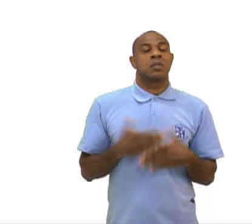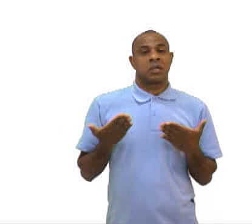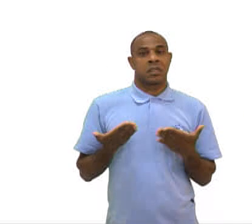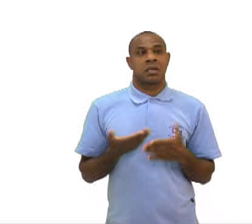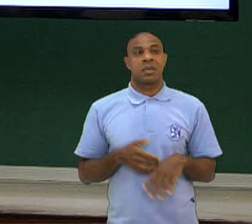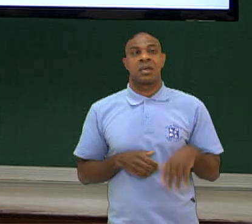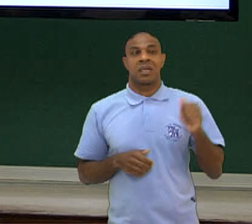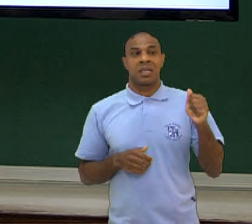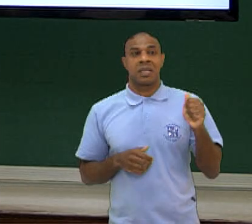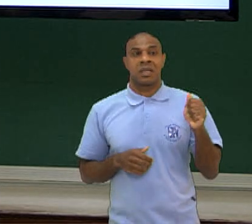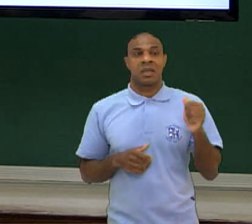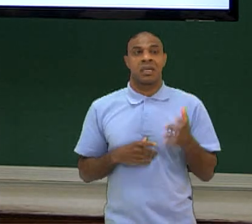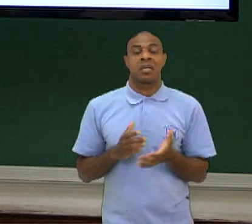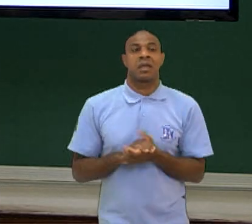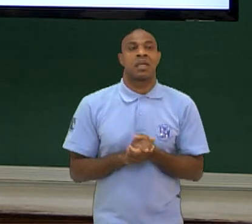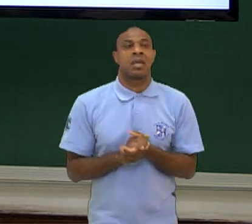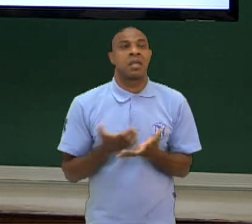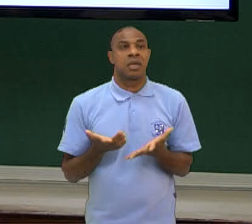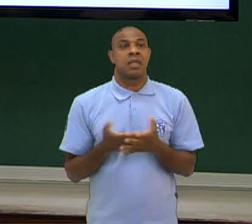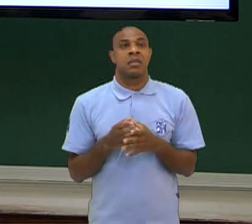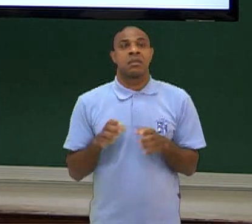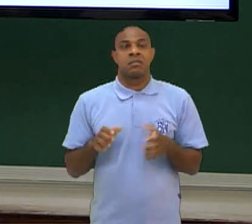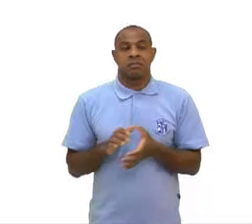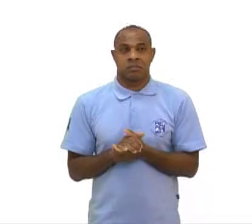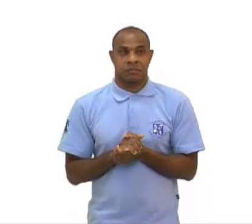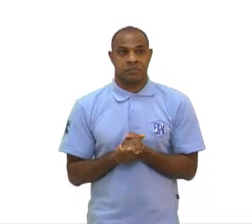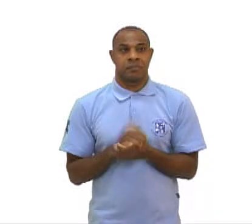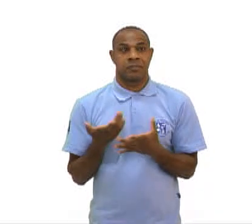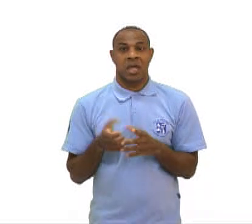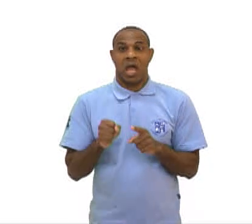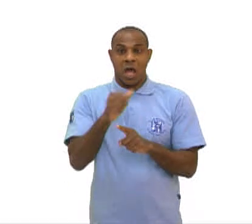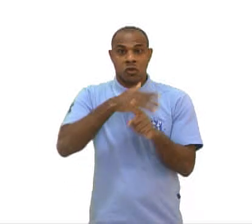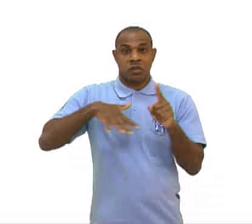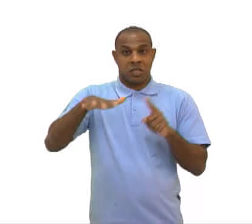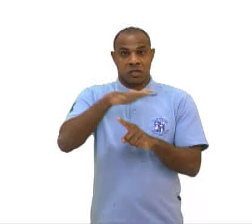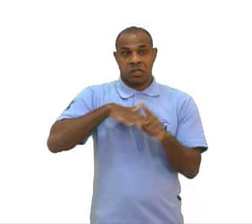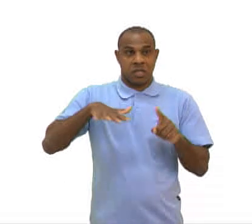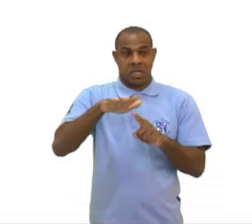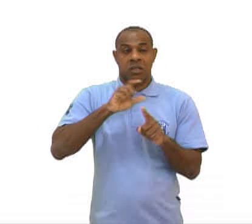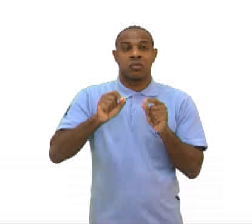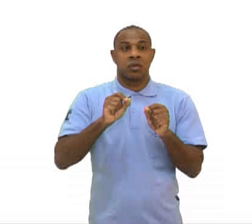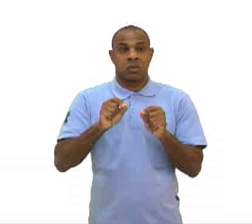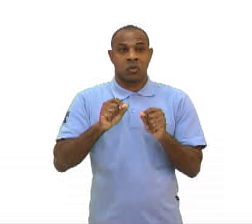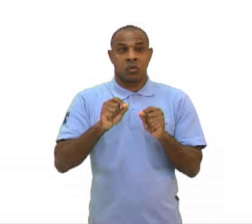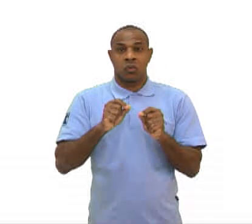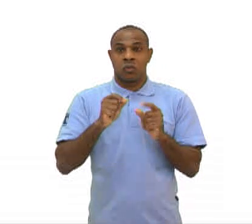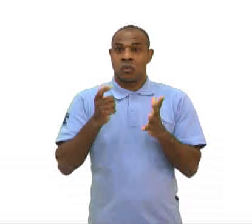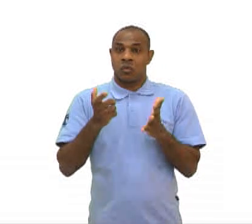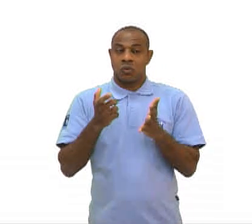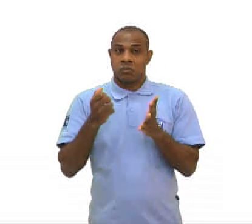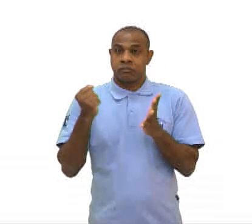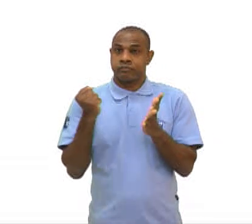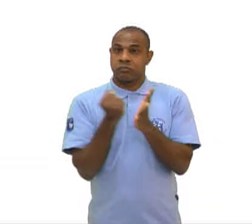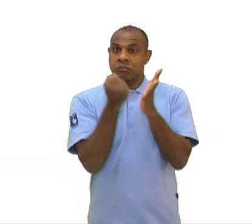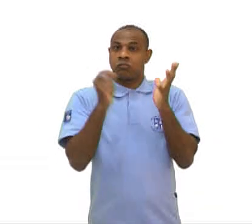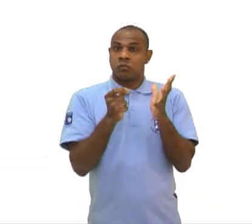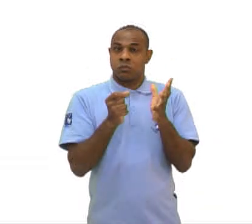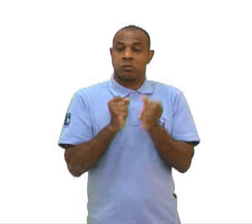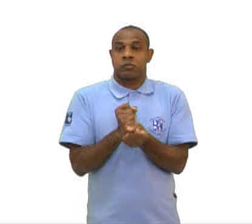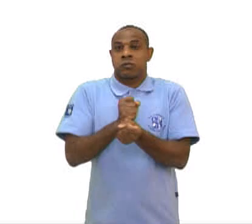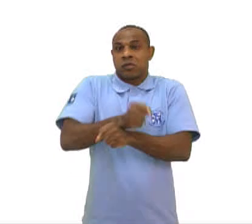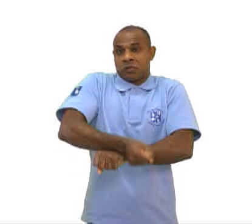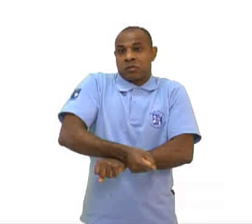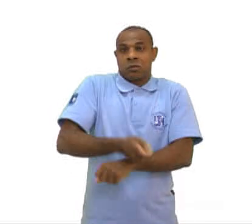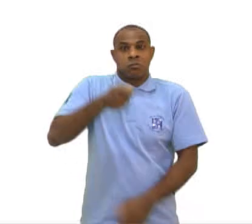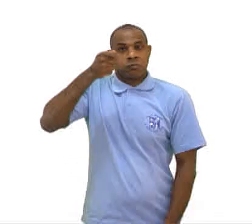letra A, rigidez hierárquica da estrutura social. A sociedade colonial ela foi marcada pelo escravismo, autoritarismo